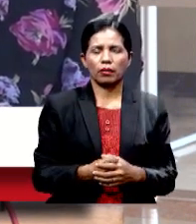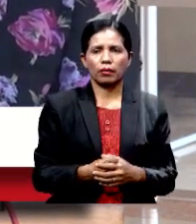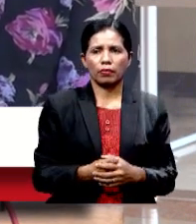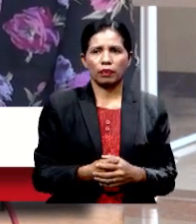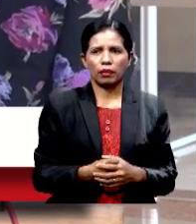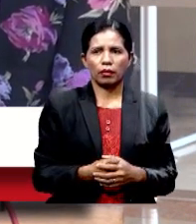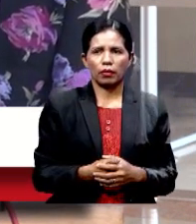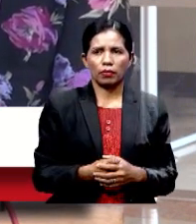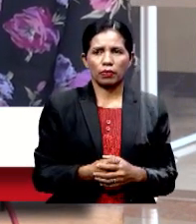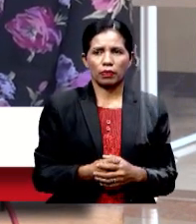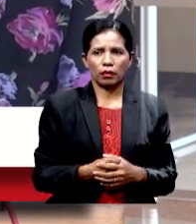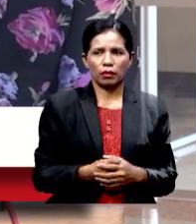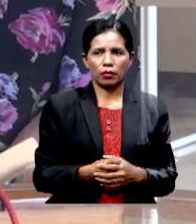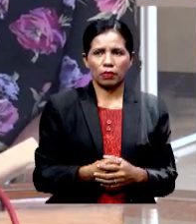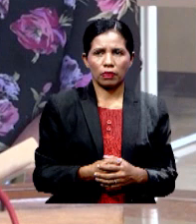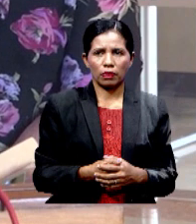como se diz,